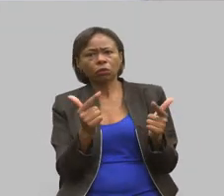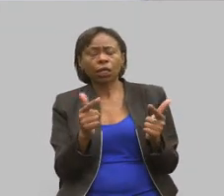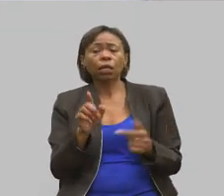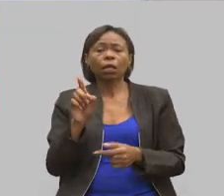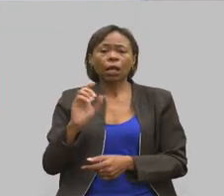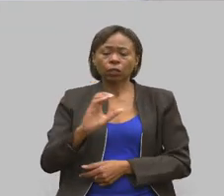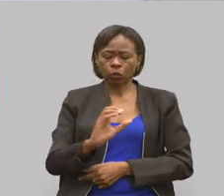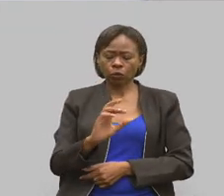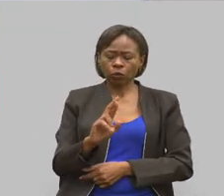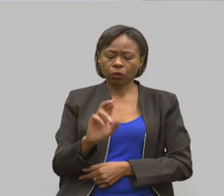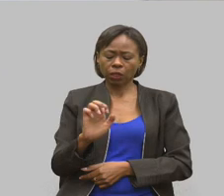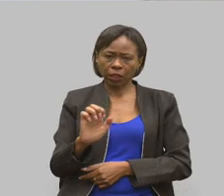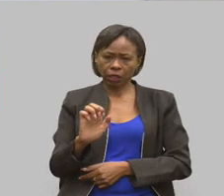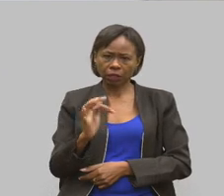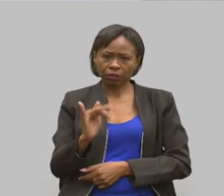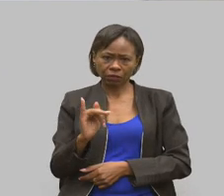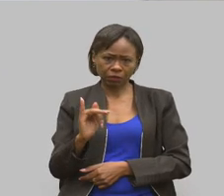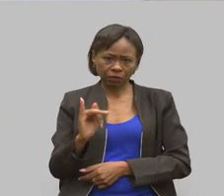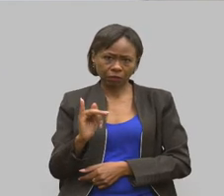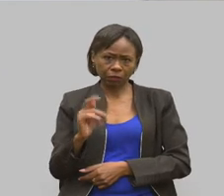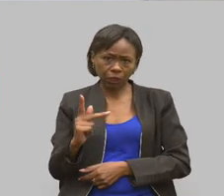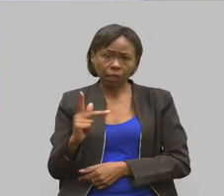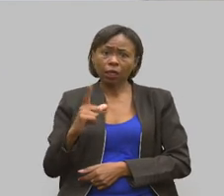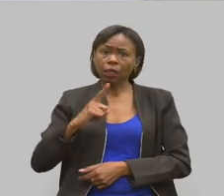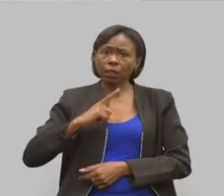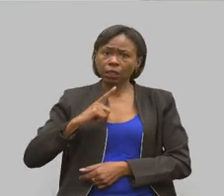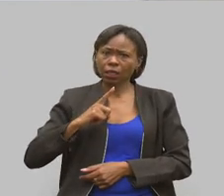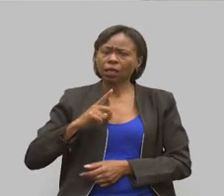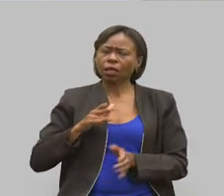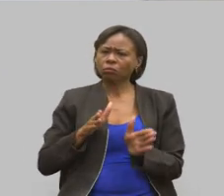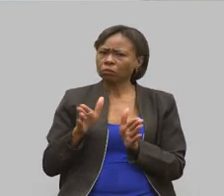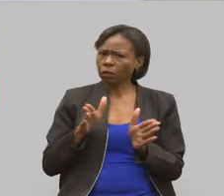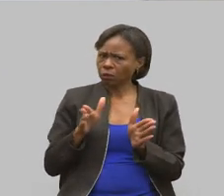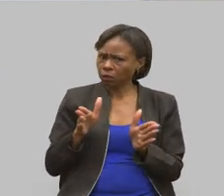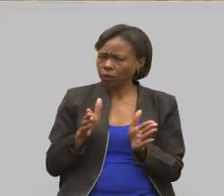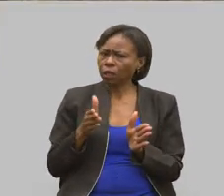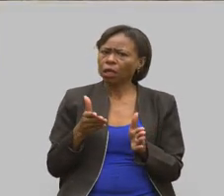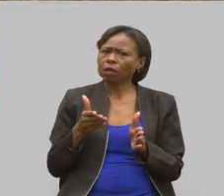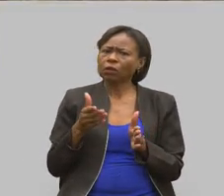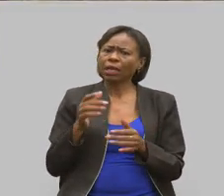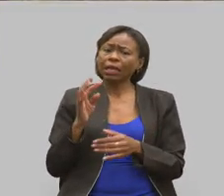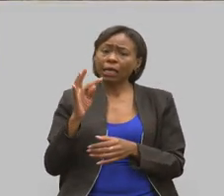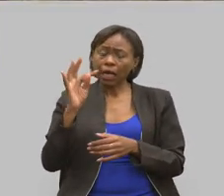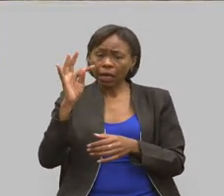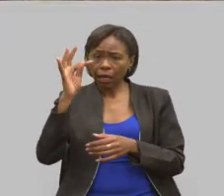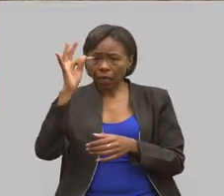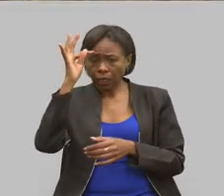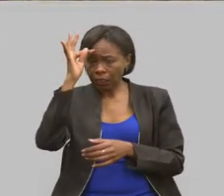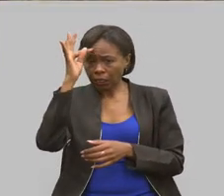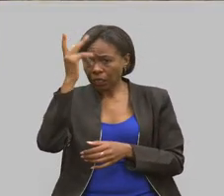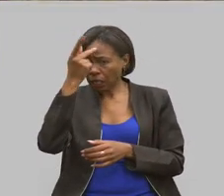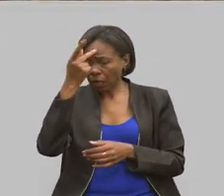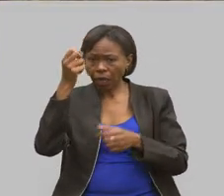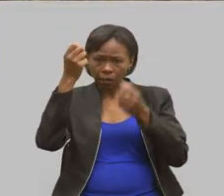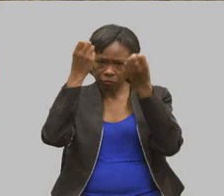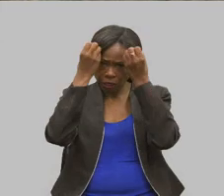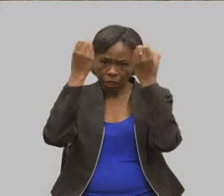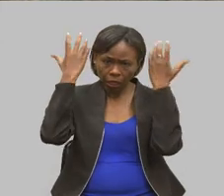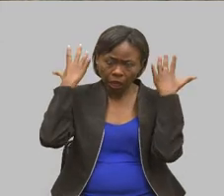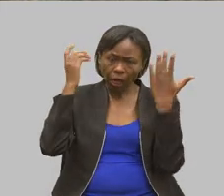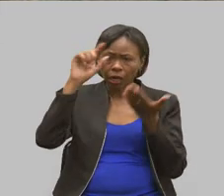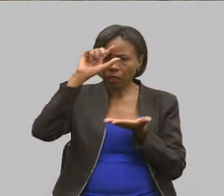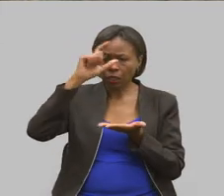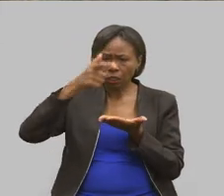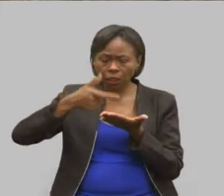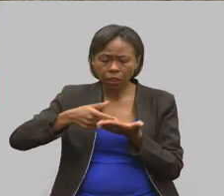e hoje um site totalmente acessível se você põe lá que é TDH tem uma formatação se você tem dislexia tem outra formatação se você é sulto se